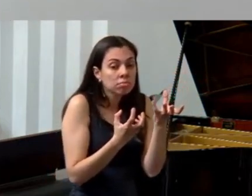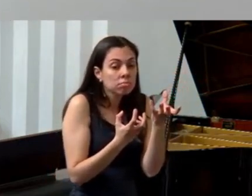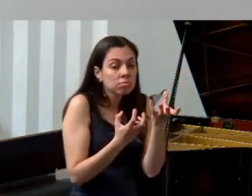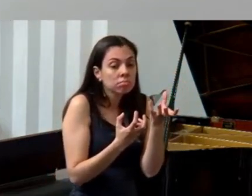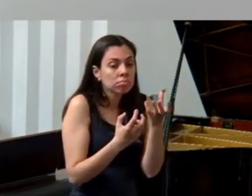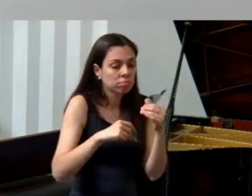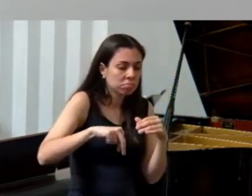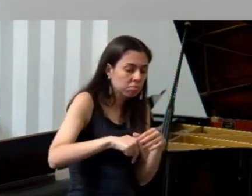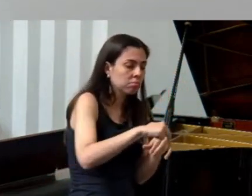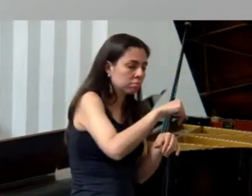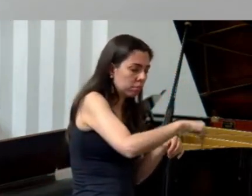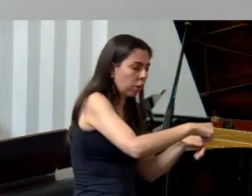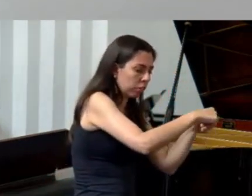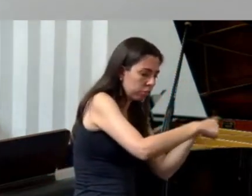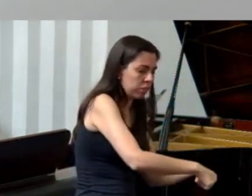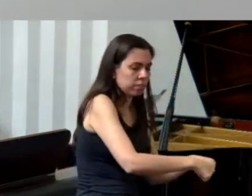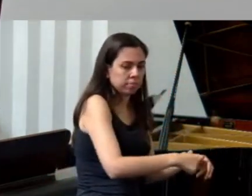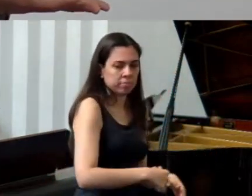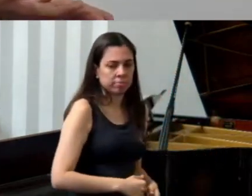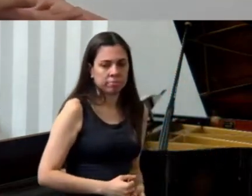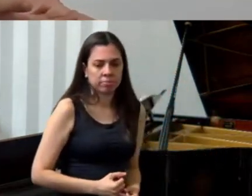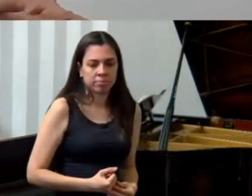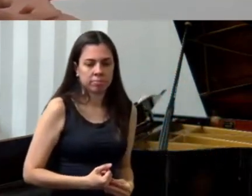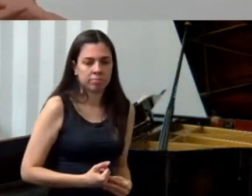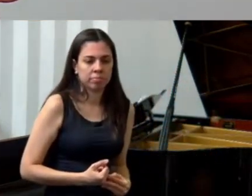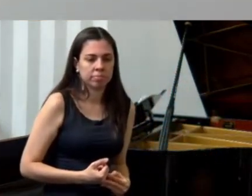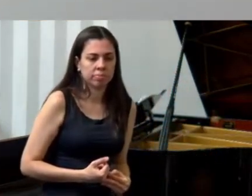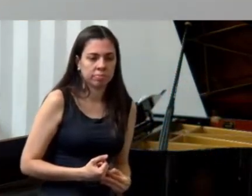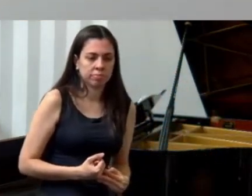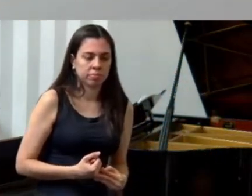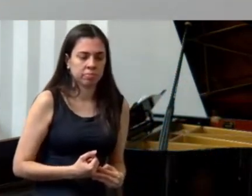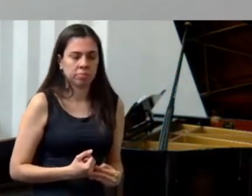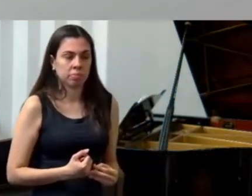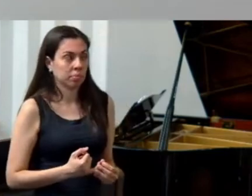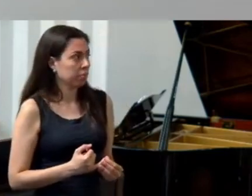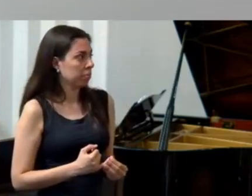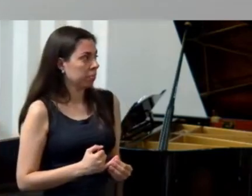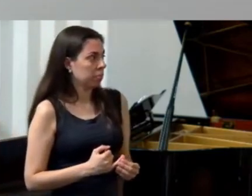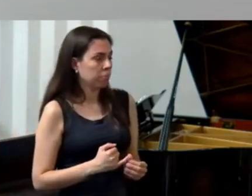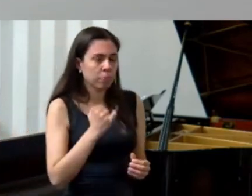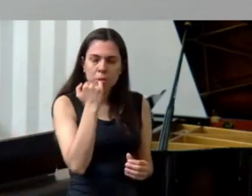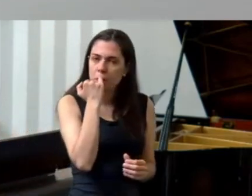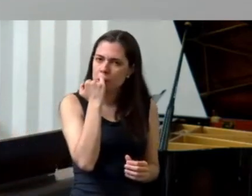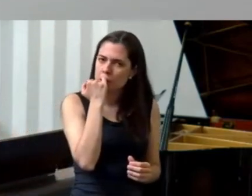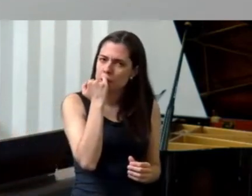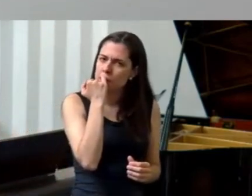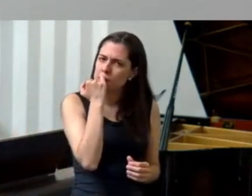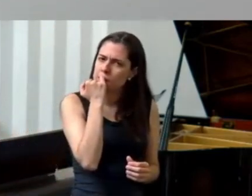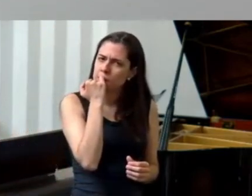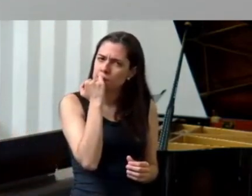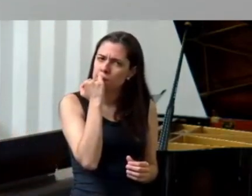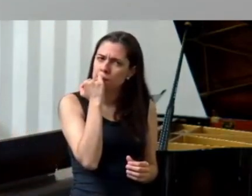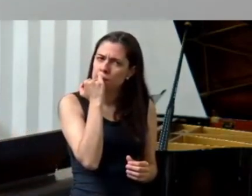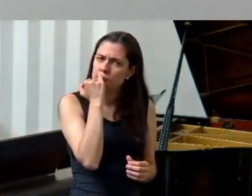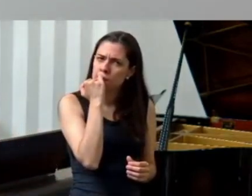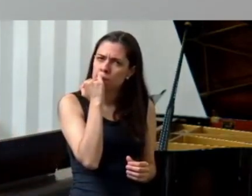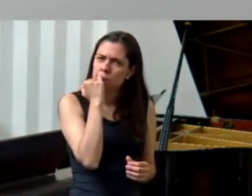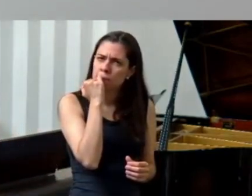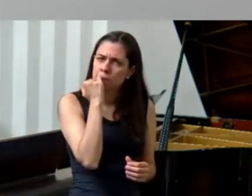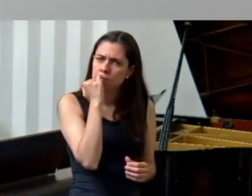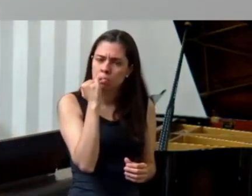começo. Ele sabia que ele seria preso, sabia que seria levado para a cruz. E a Bíblia diz que chegou um momento, a sua alma